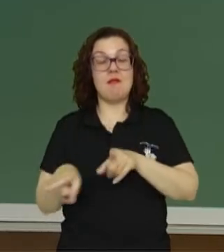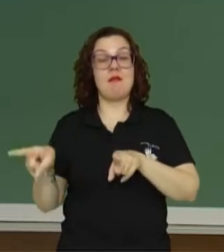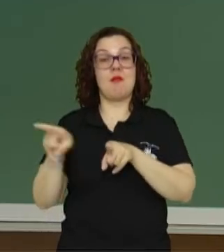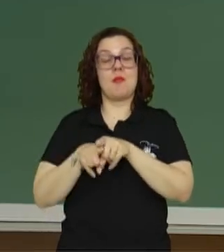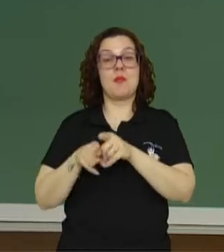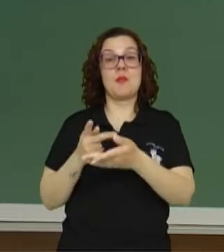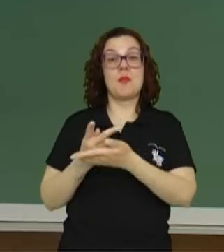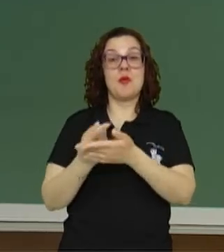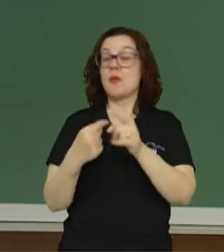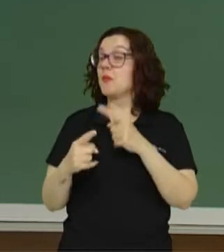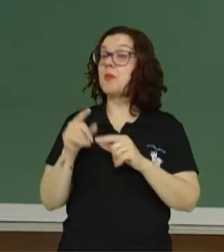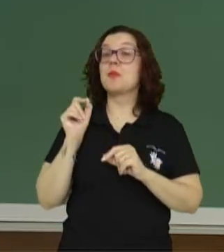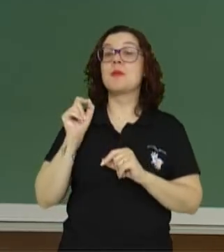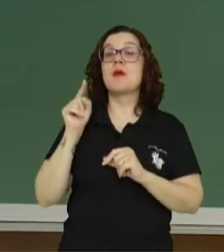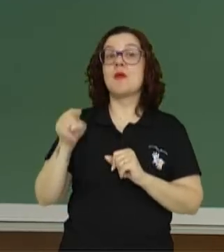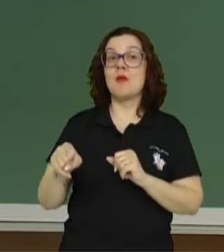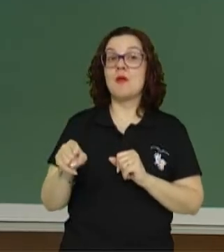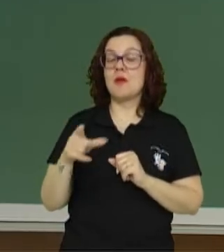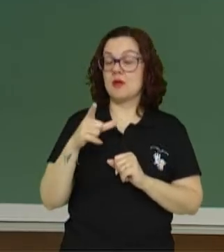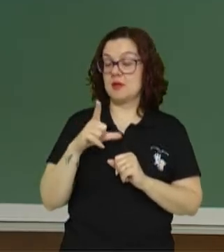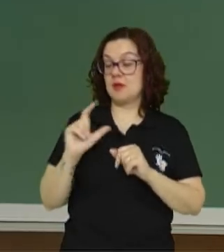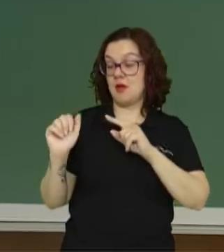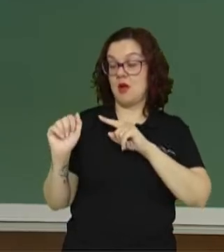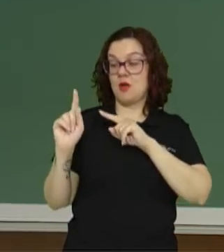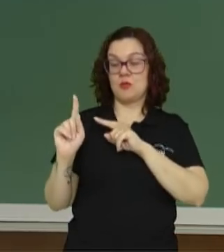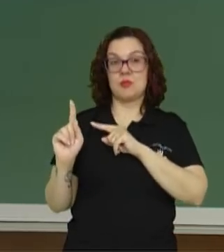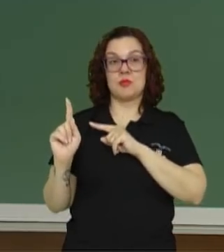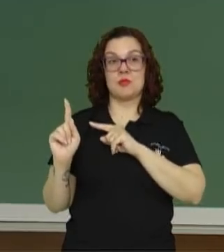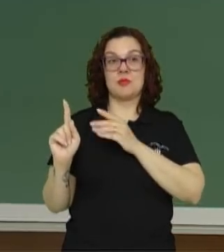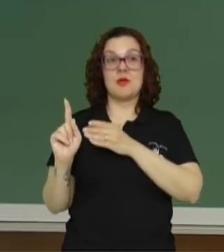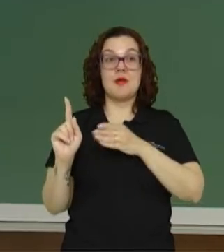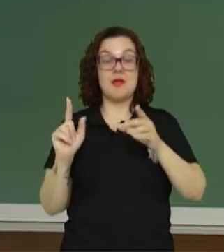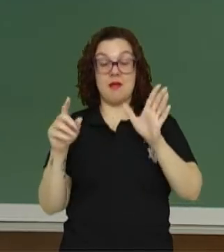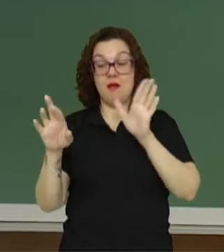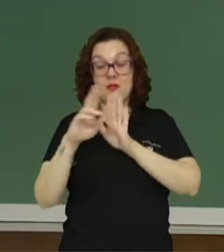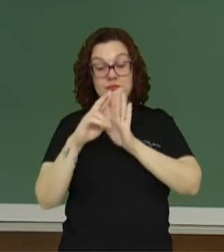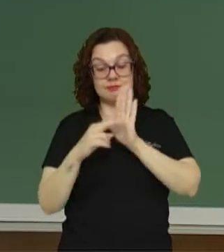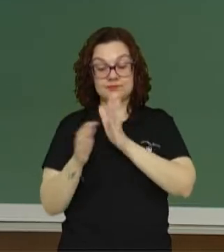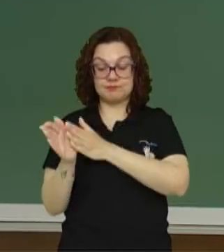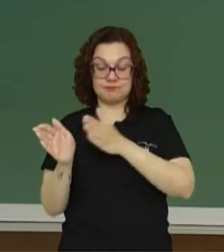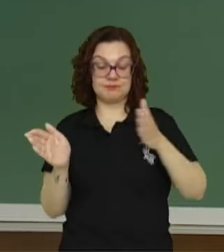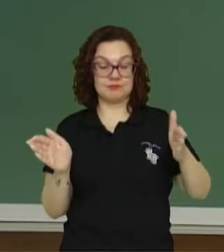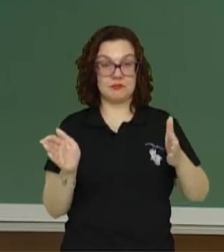recorrência? Exatamente porque eu tenho o primeiro termo e a lei que define.